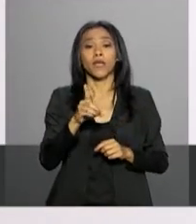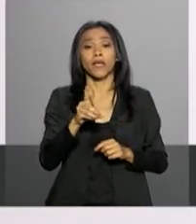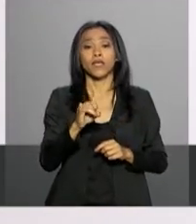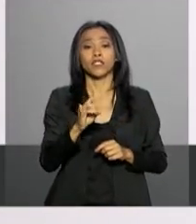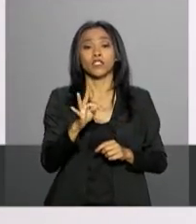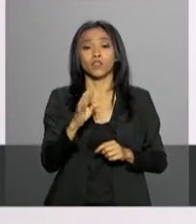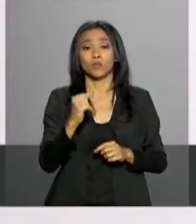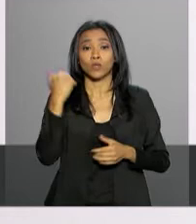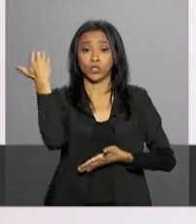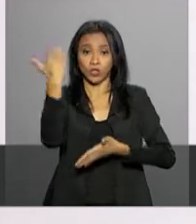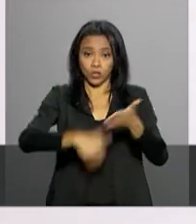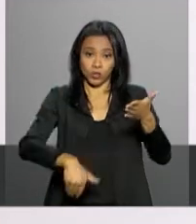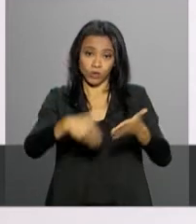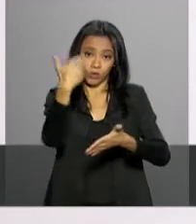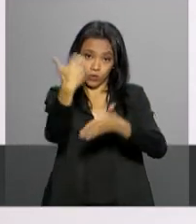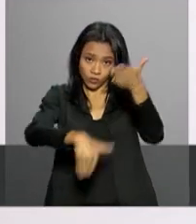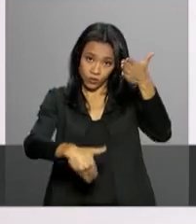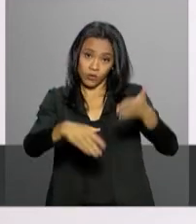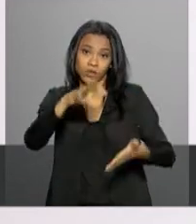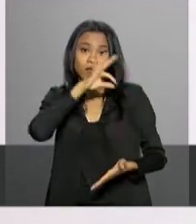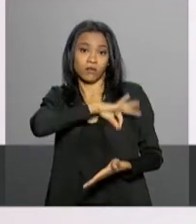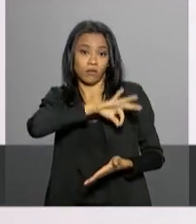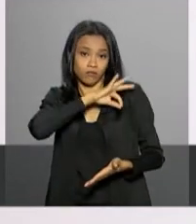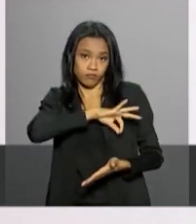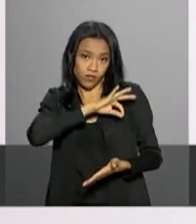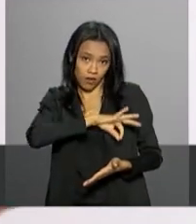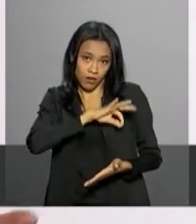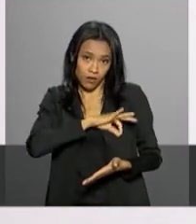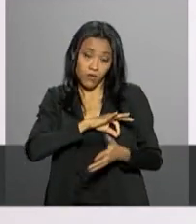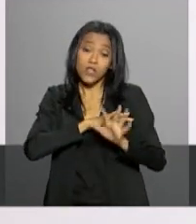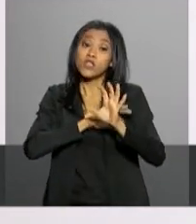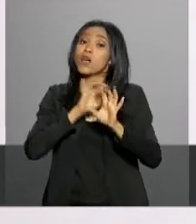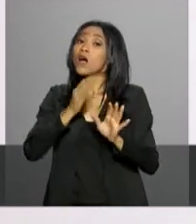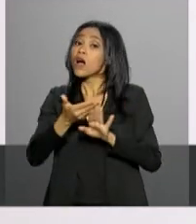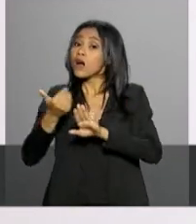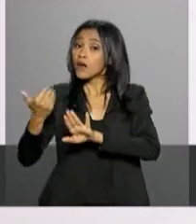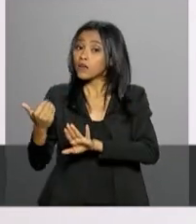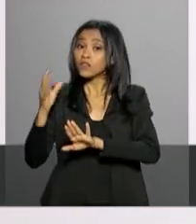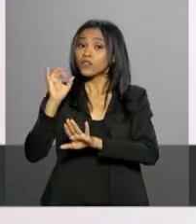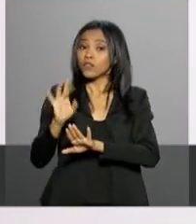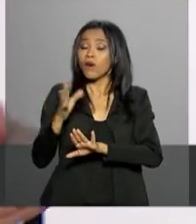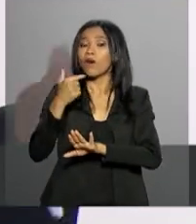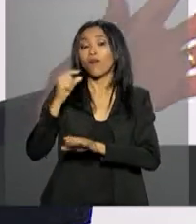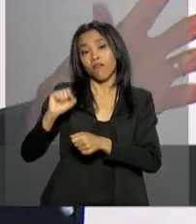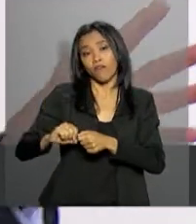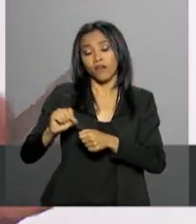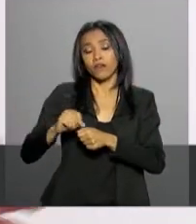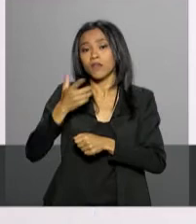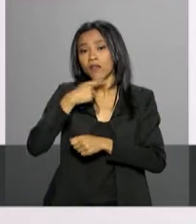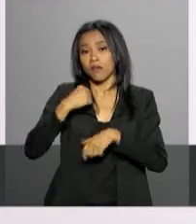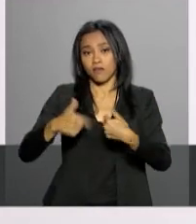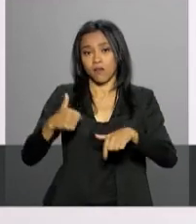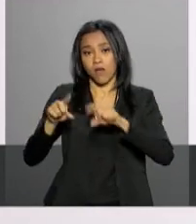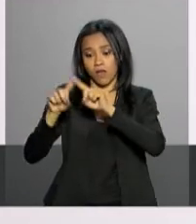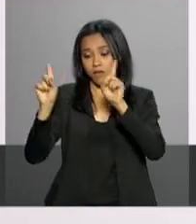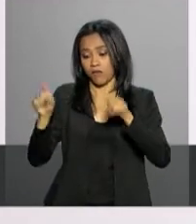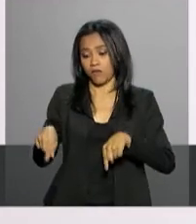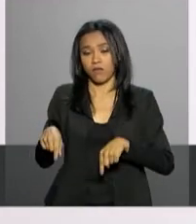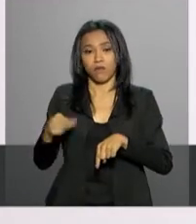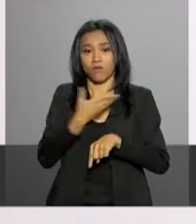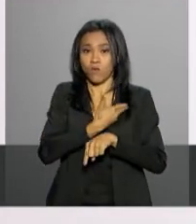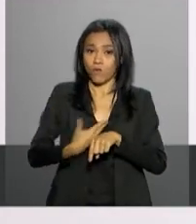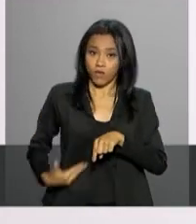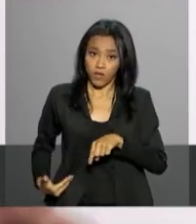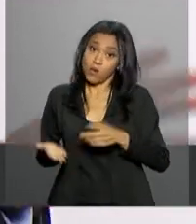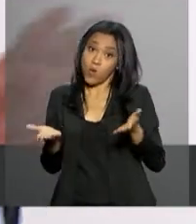por aqueles que estão na atividade pública né aí o aposentado secreta mas nós estendemos isso para os trabalhadores